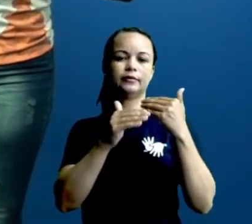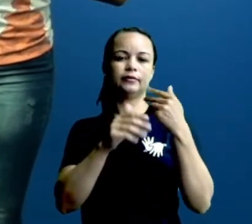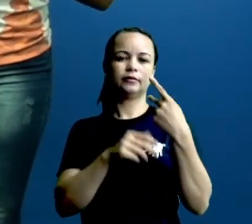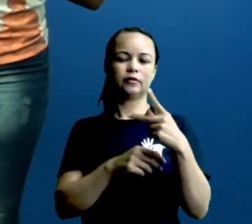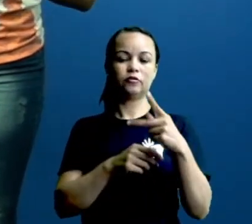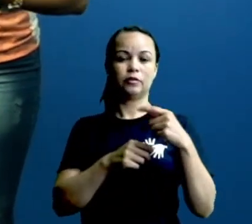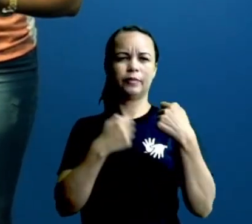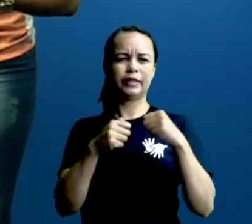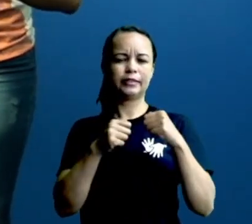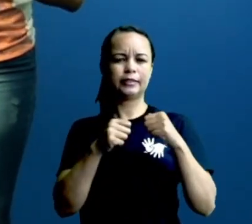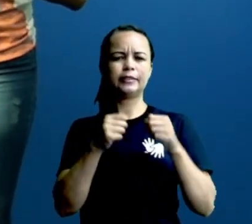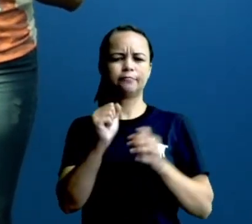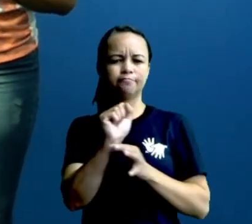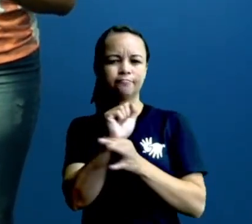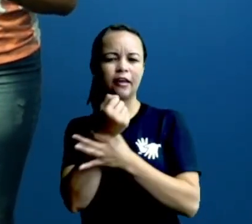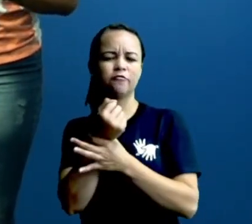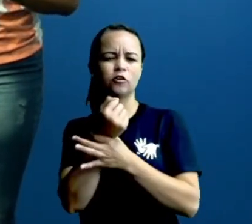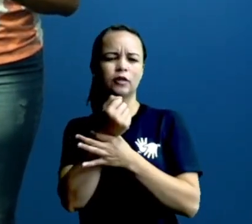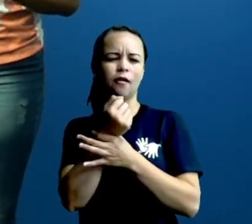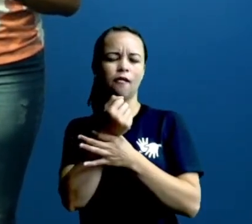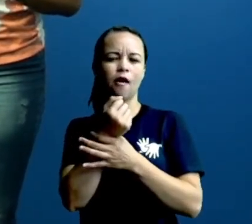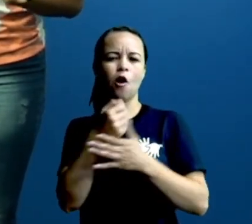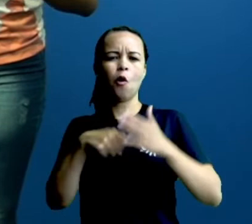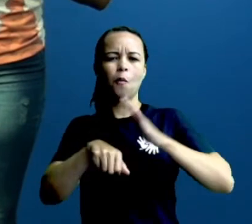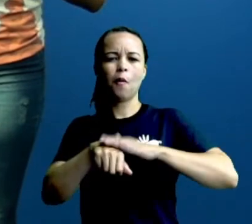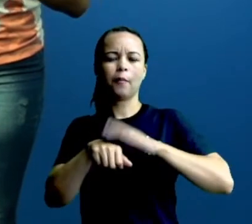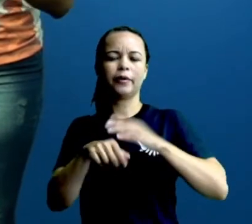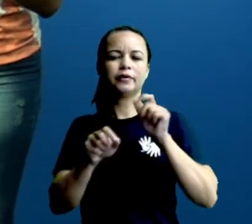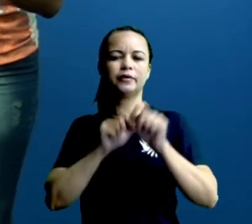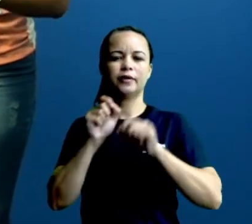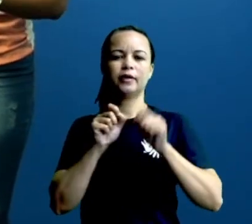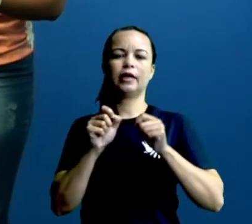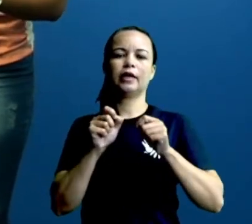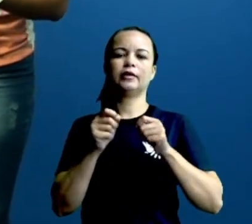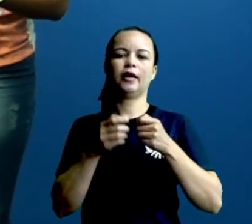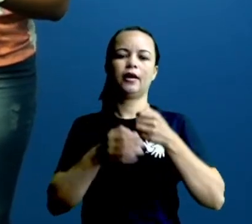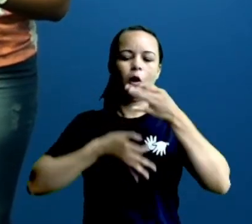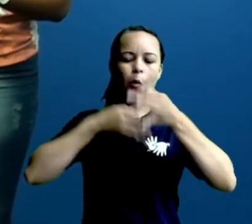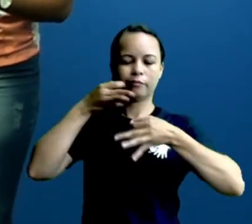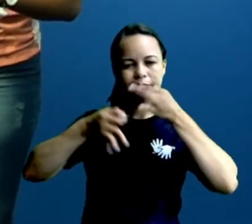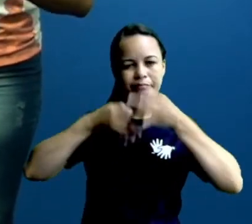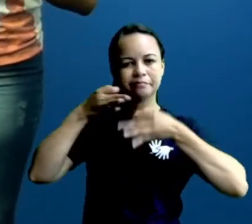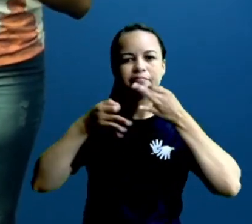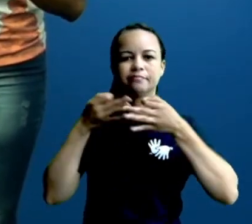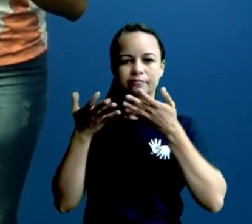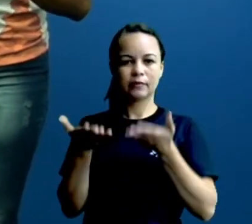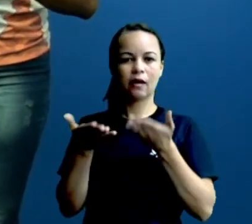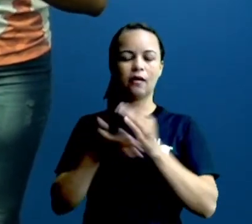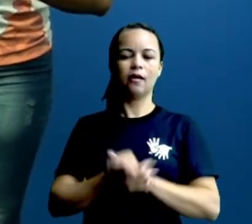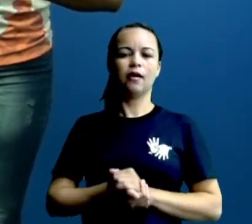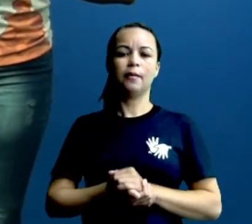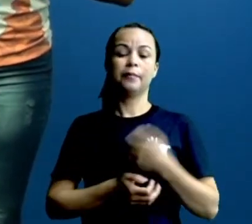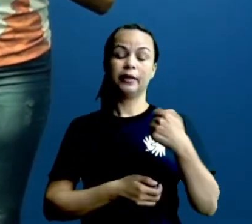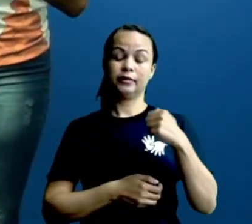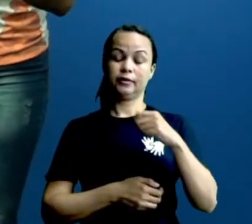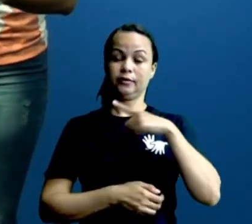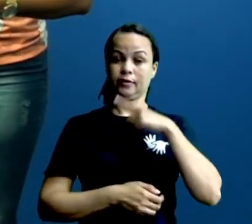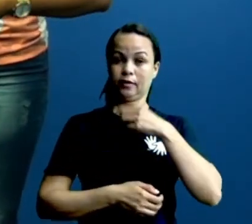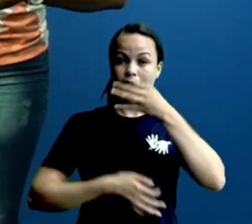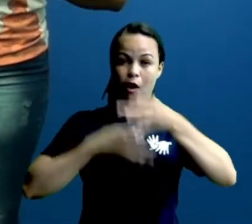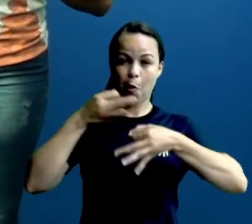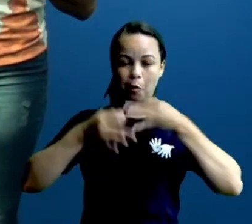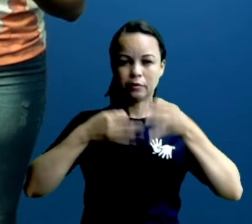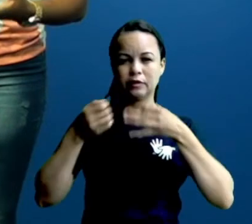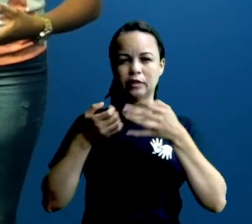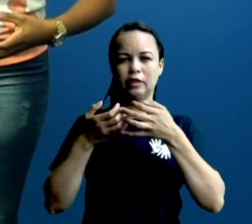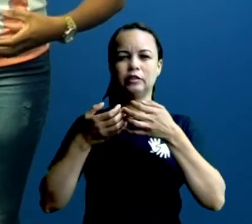você precisa reforçar. É ali a hora que você coloca o quê? Argumentos, é isso mesmo. Você precisa ter ali